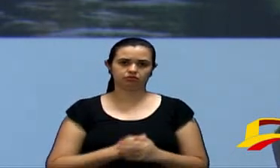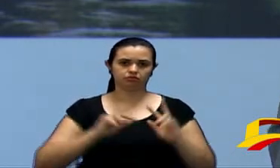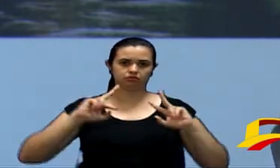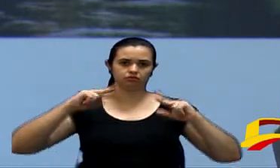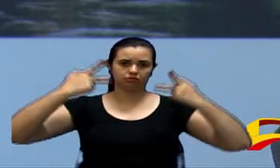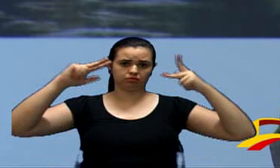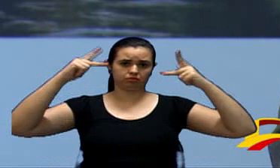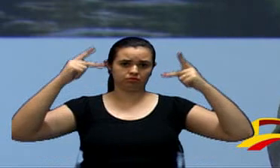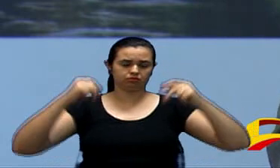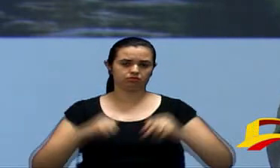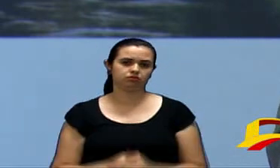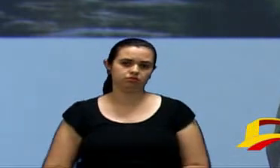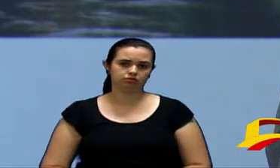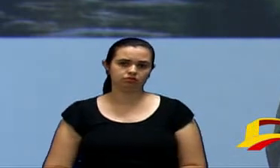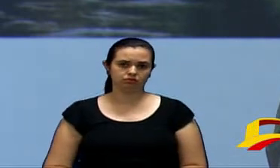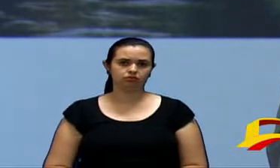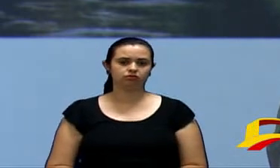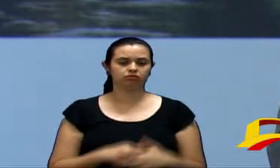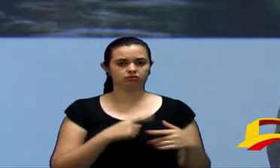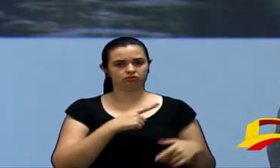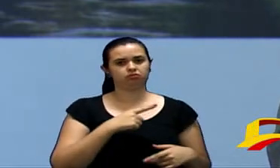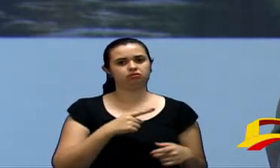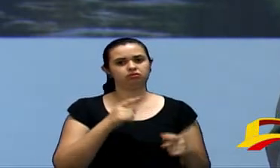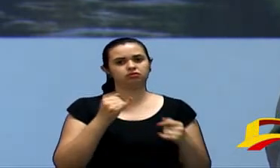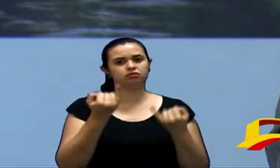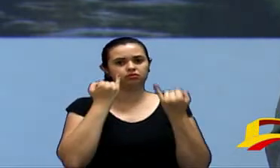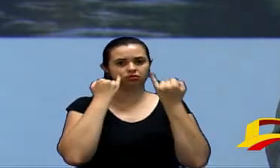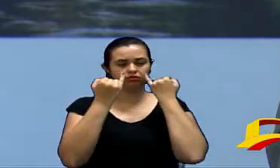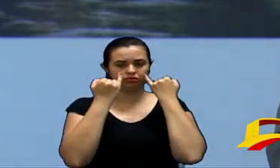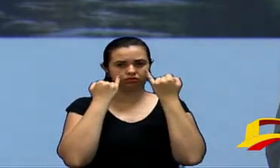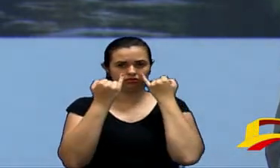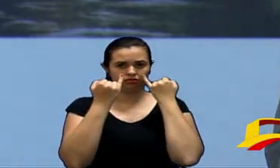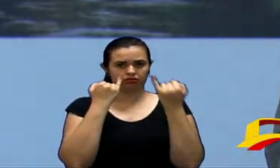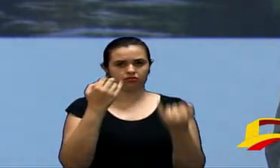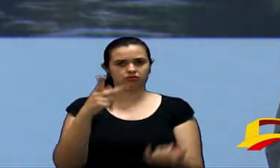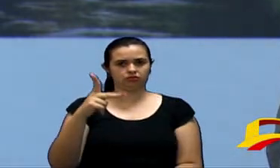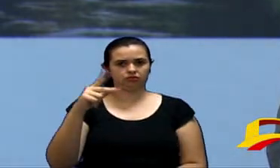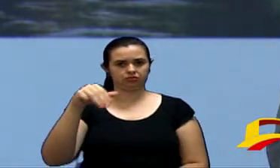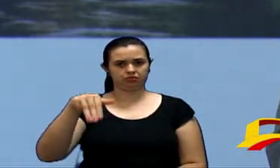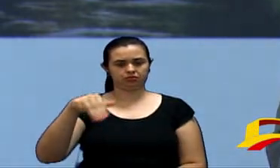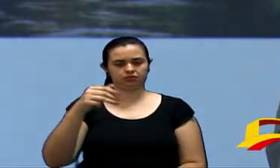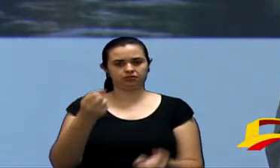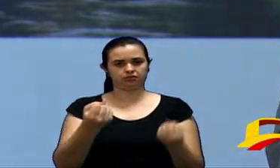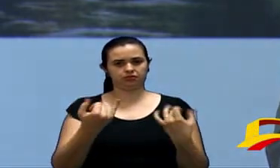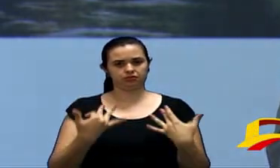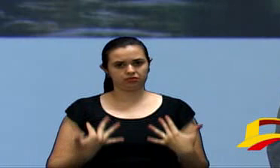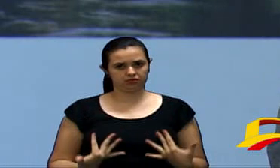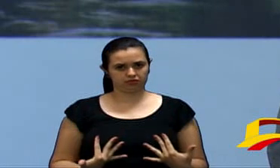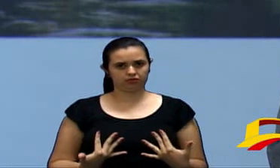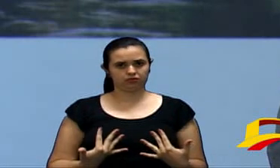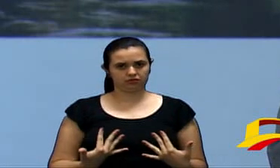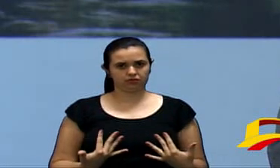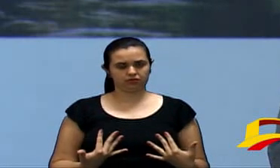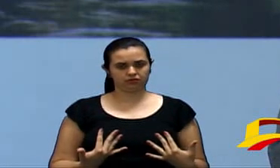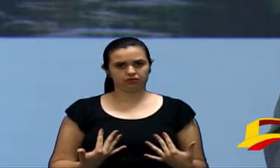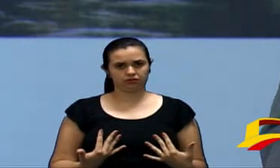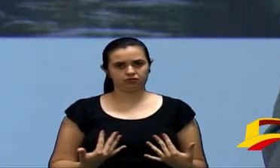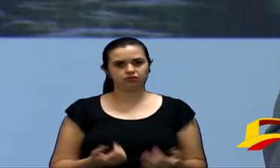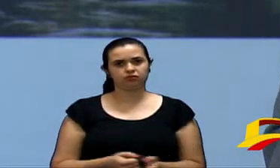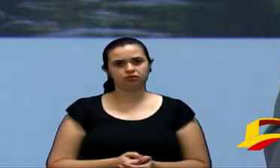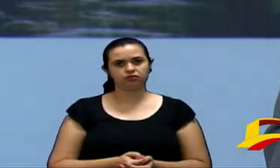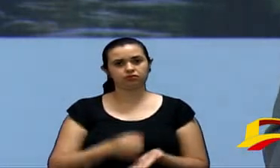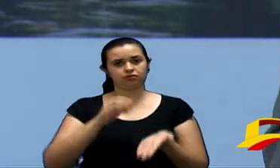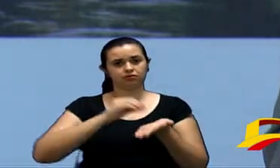nós, pelo que a informação que nós temos com a Polícia Militar, eles não têm, então, com uma quantidade de efetivo